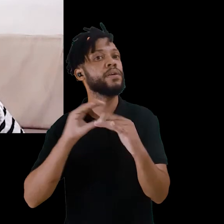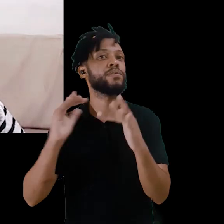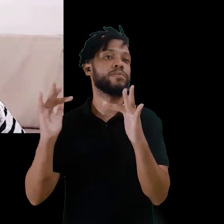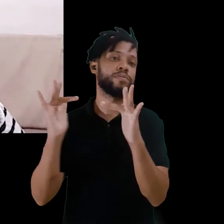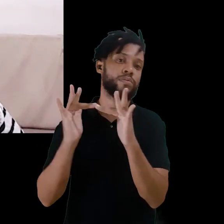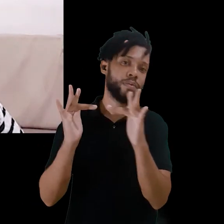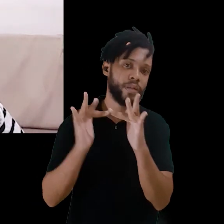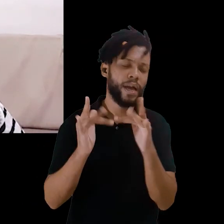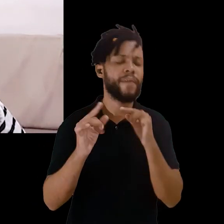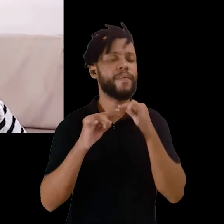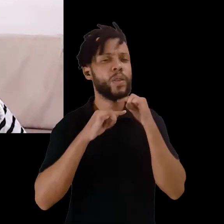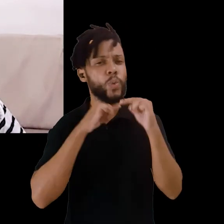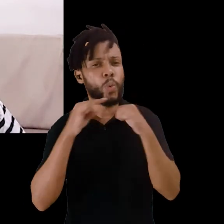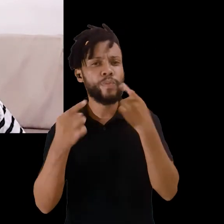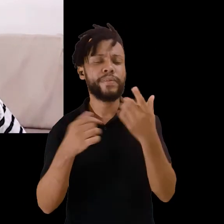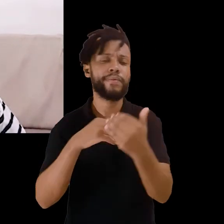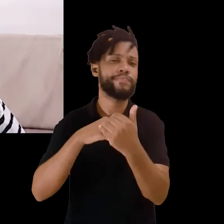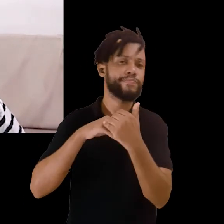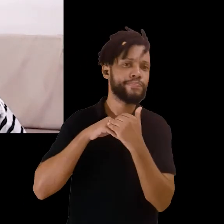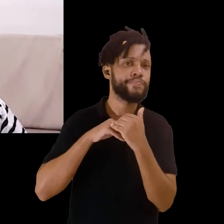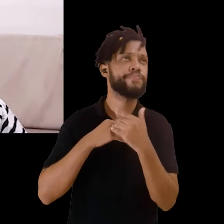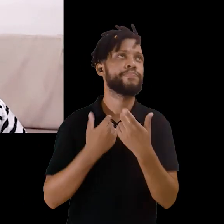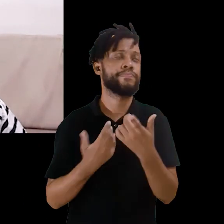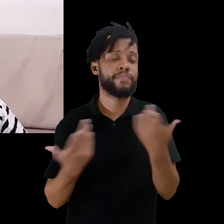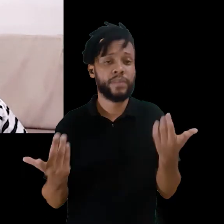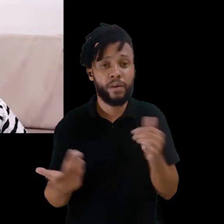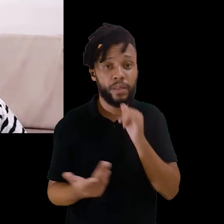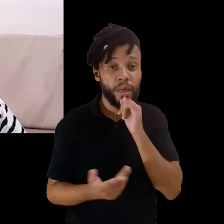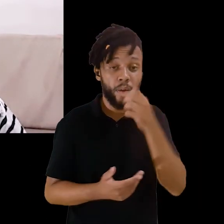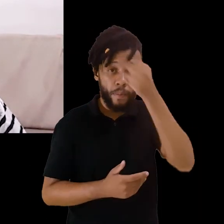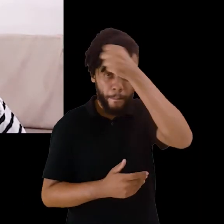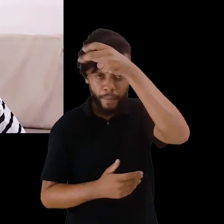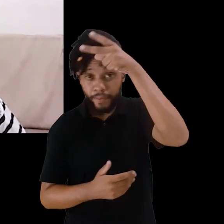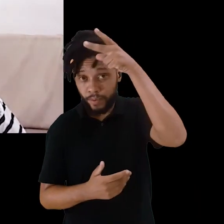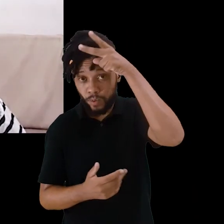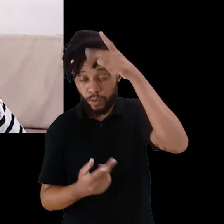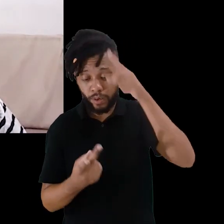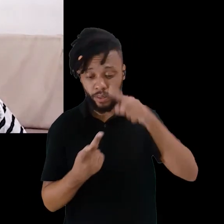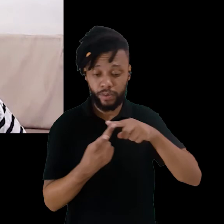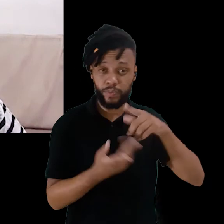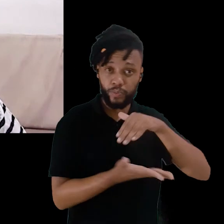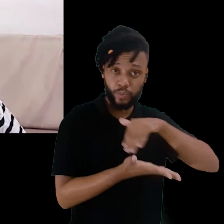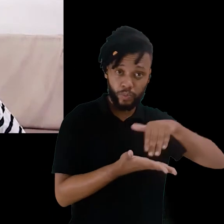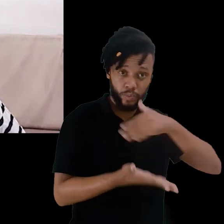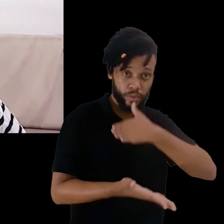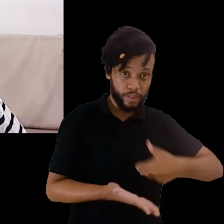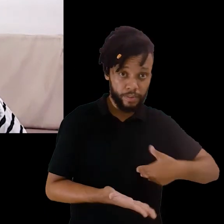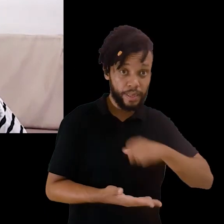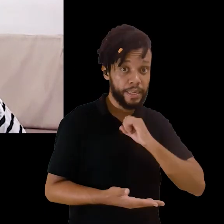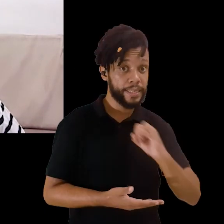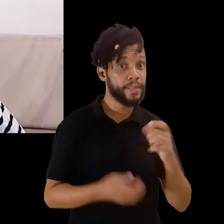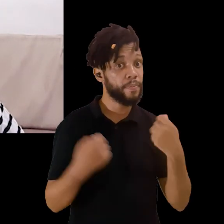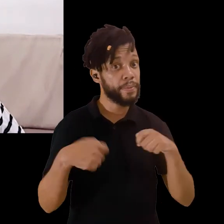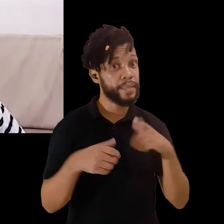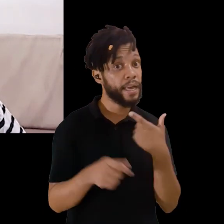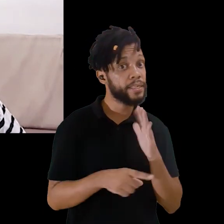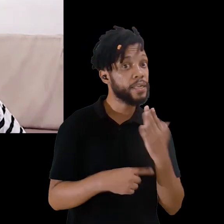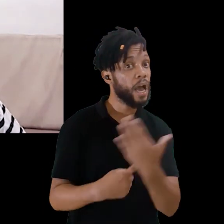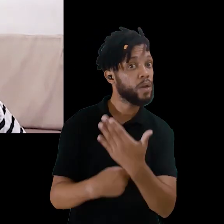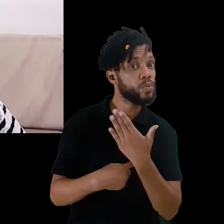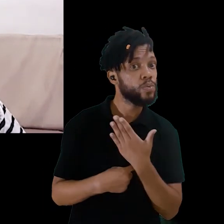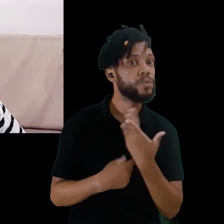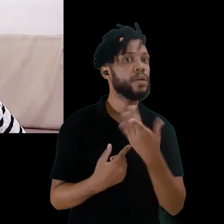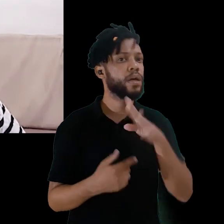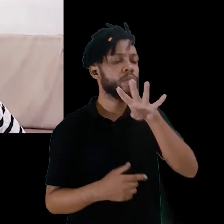você tirar qualquer dúvida. Pessoal, tanto o pessoal da prefeitura quanto o pessoal do estado, quando a gente precisa de